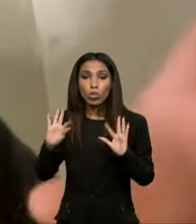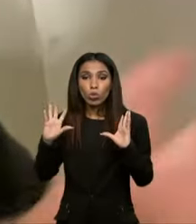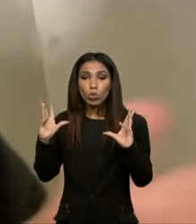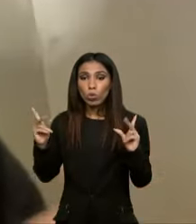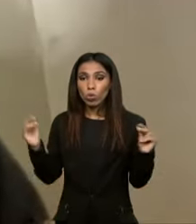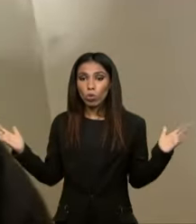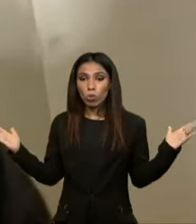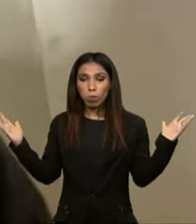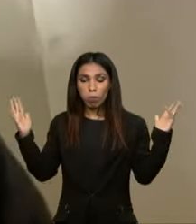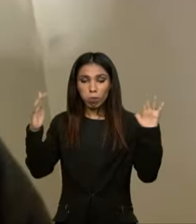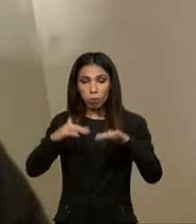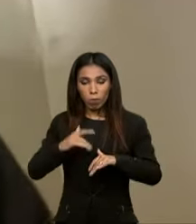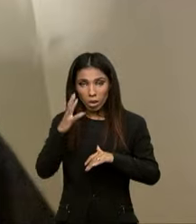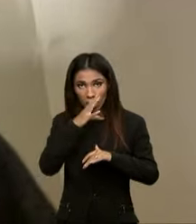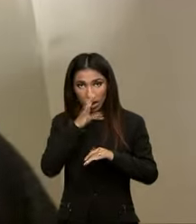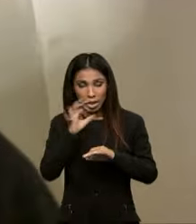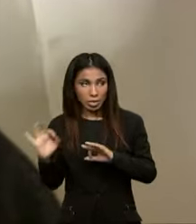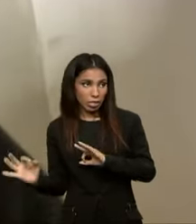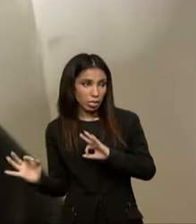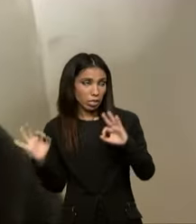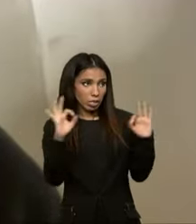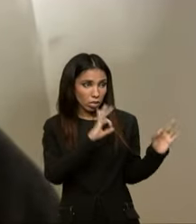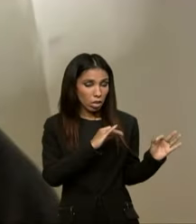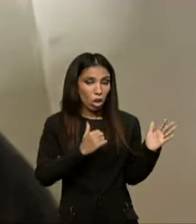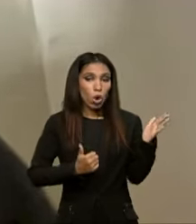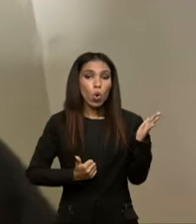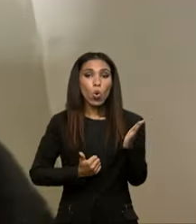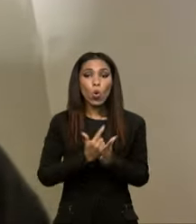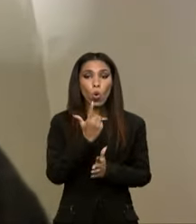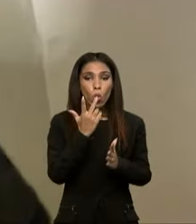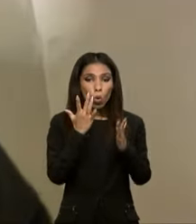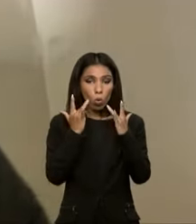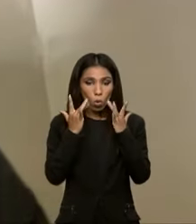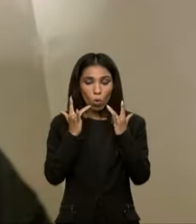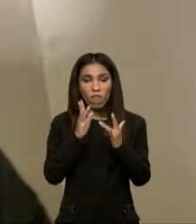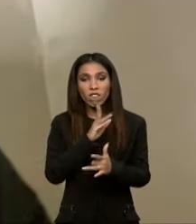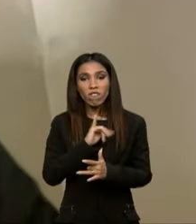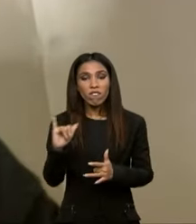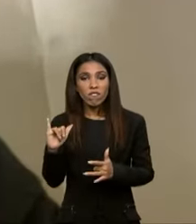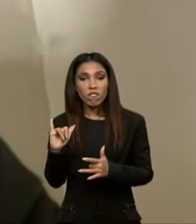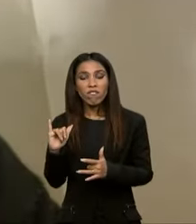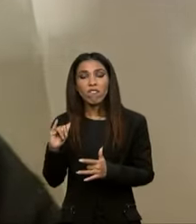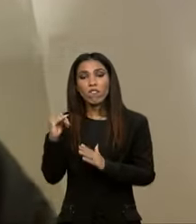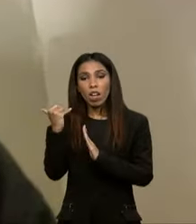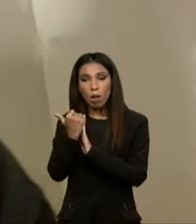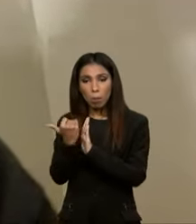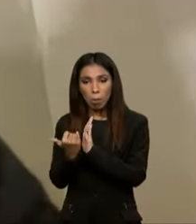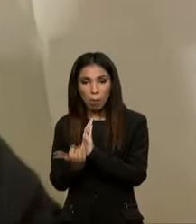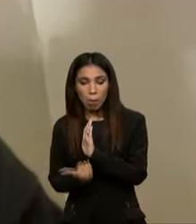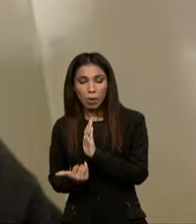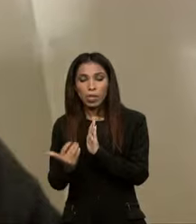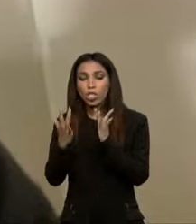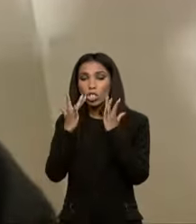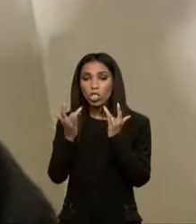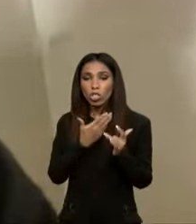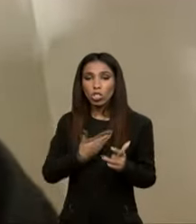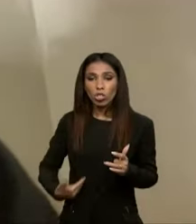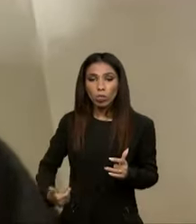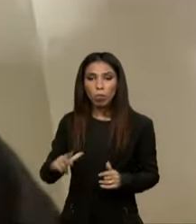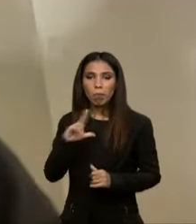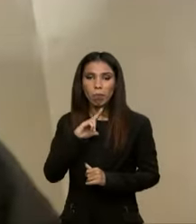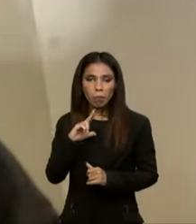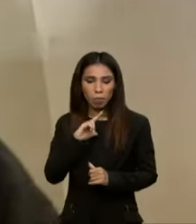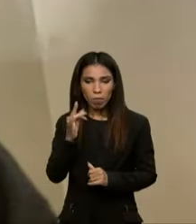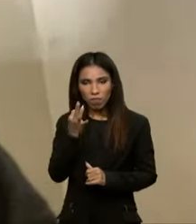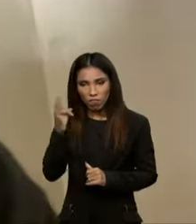lá, eles assistem a sua peça, compram seus espetáculos que vão programar os teatros públicos e privados